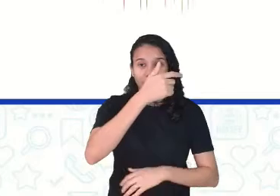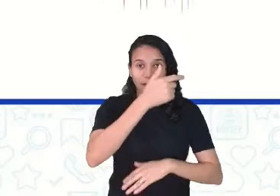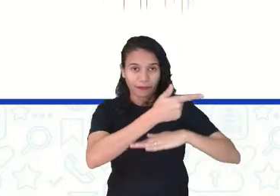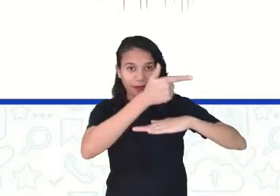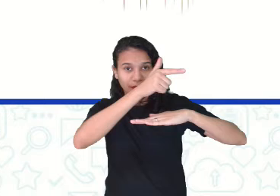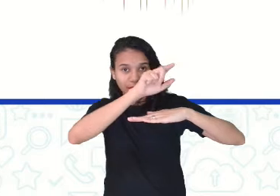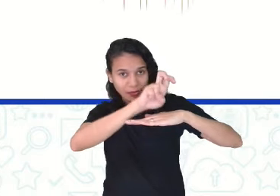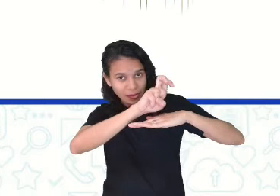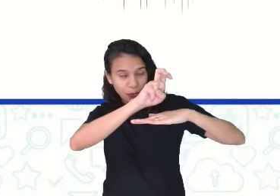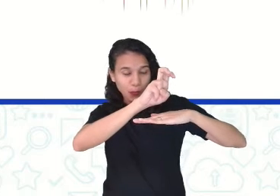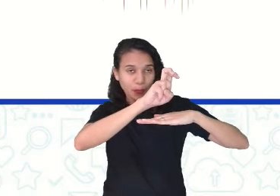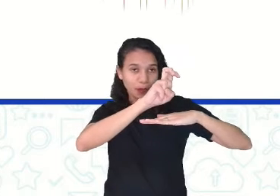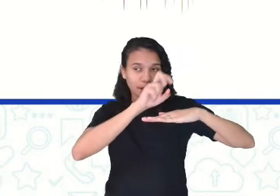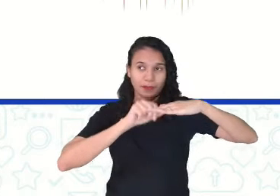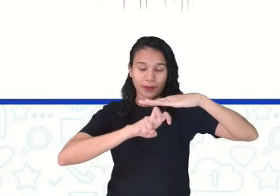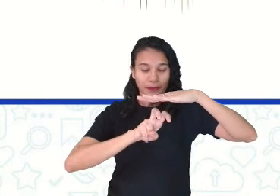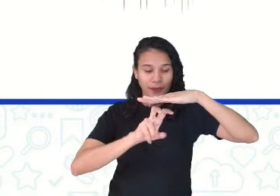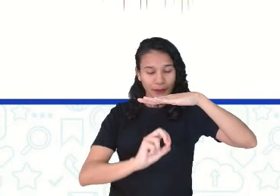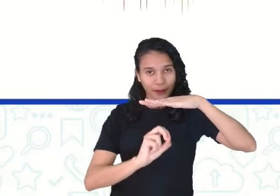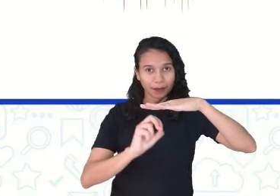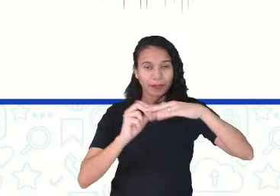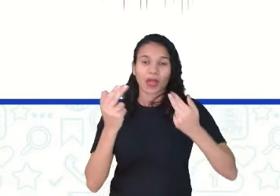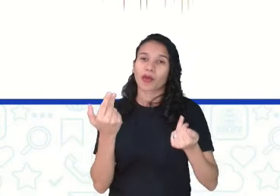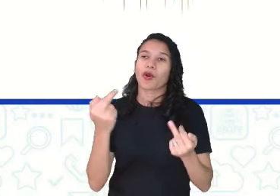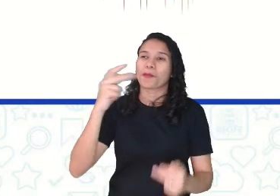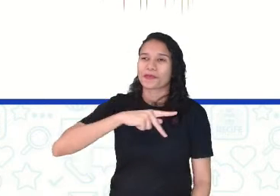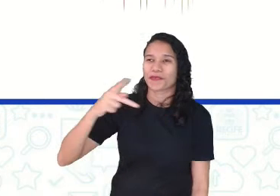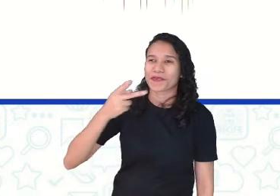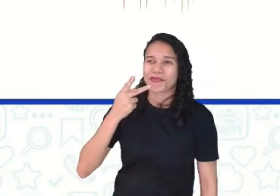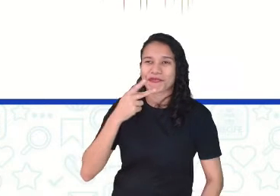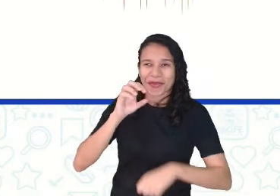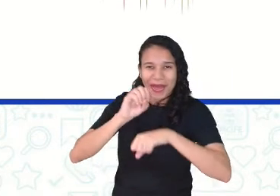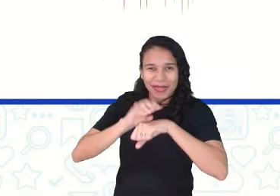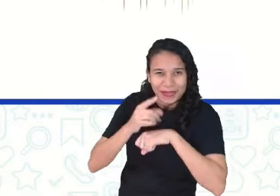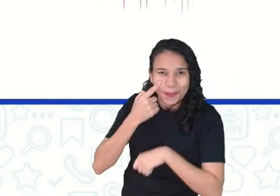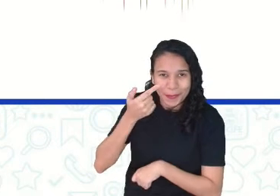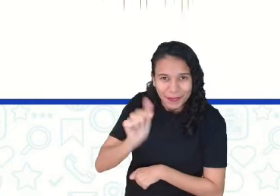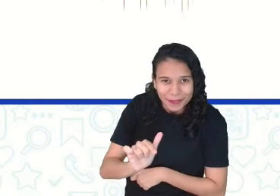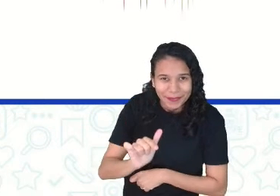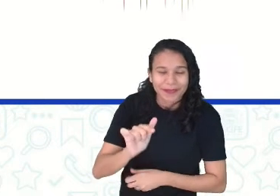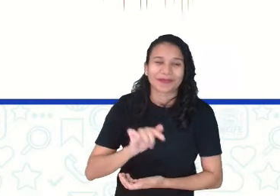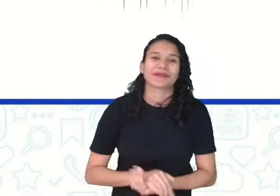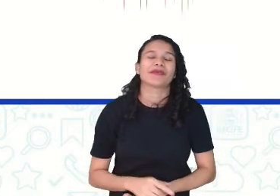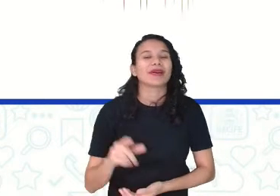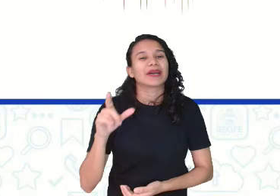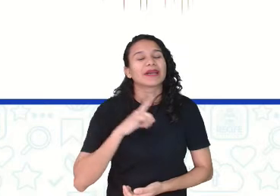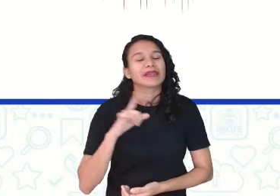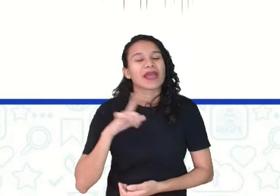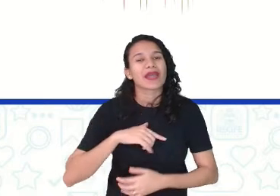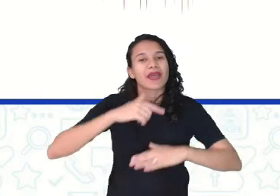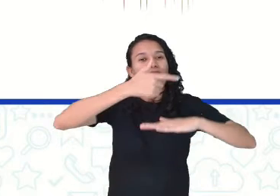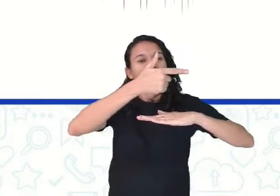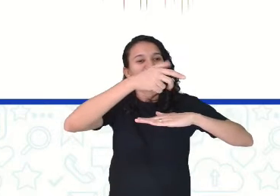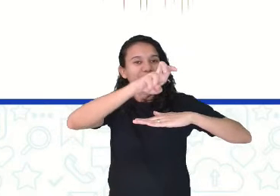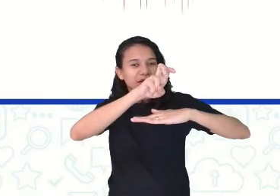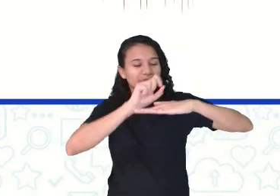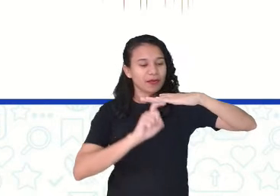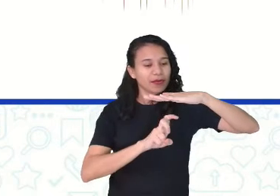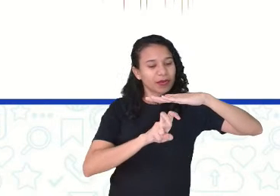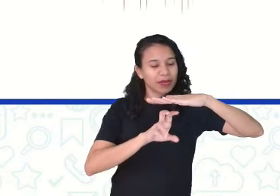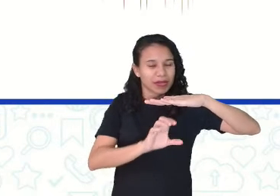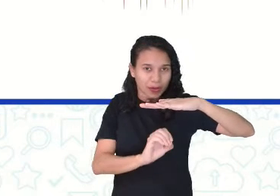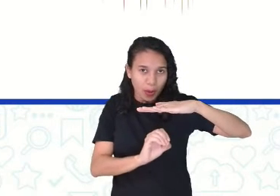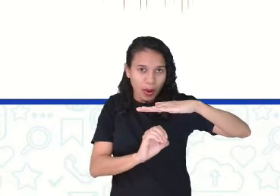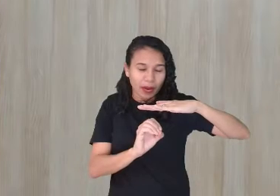25 sobre 50. É o que Tânia falou, ó. Olha a dica de novo aí. Ó, se eu tenho 25 em cima e tenho 50